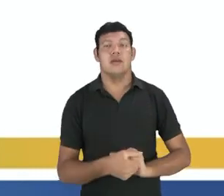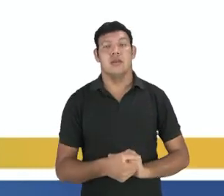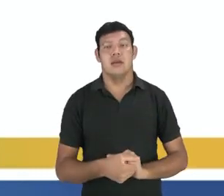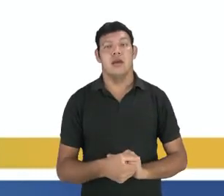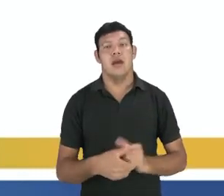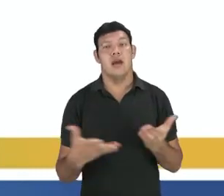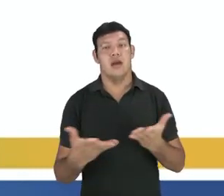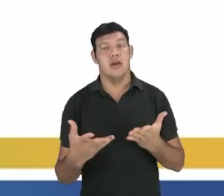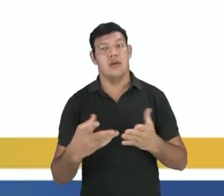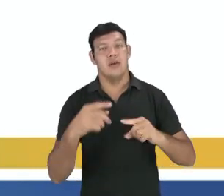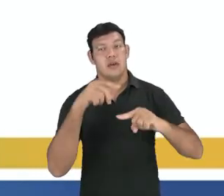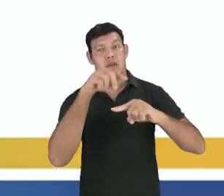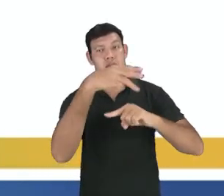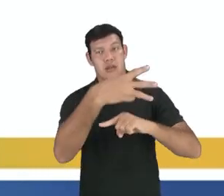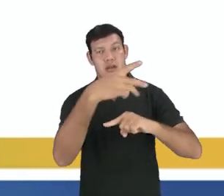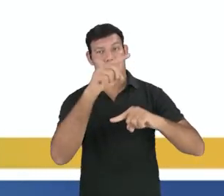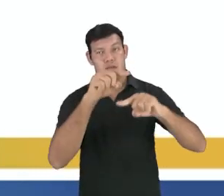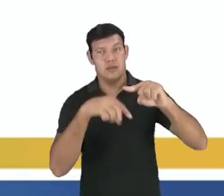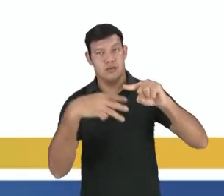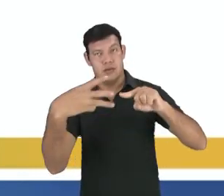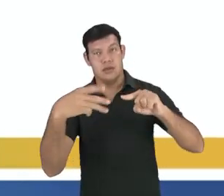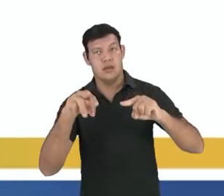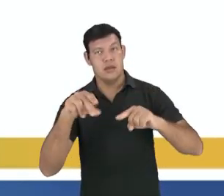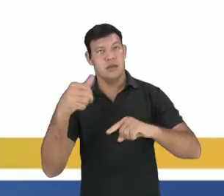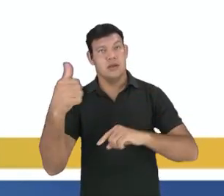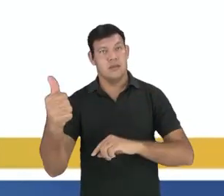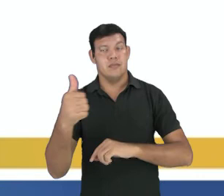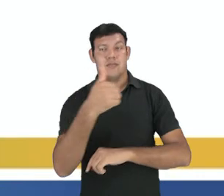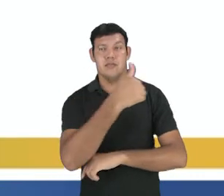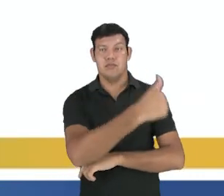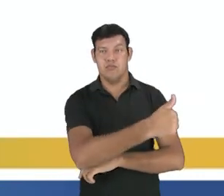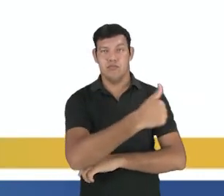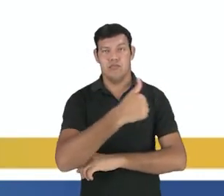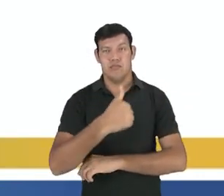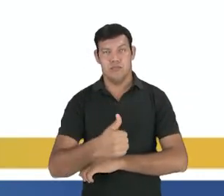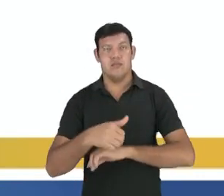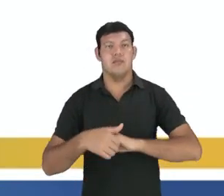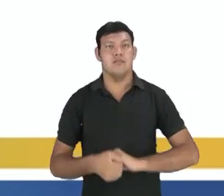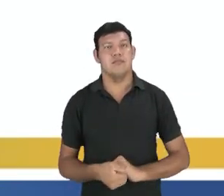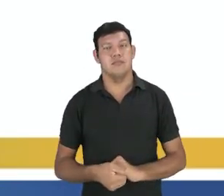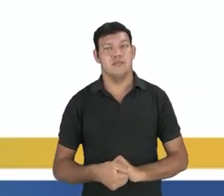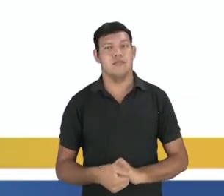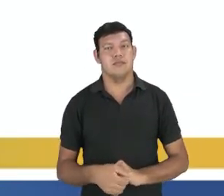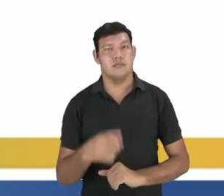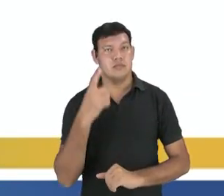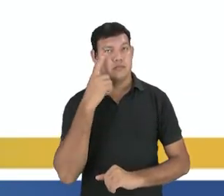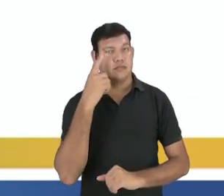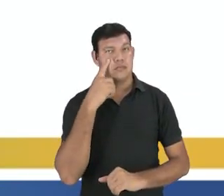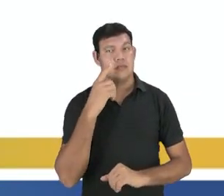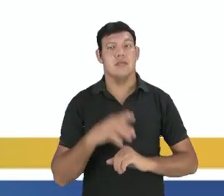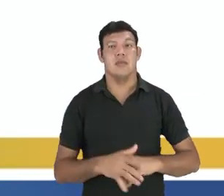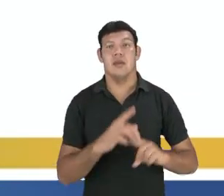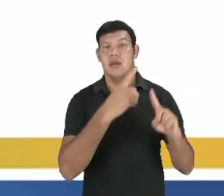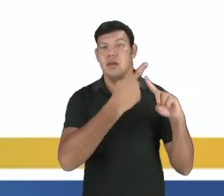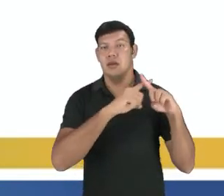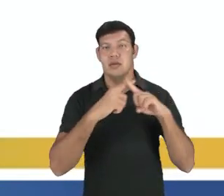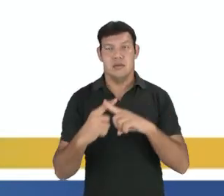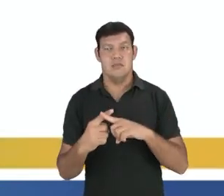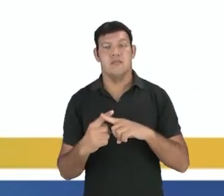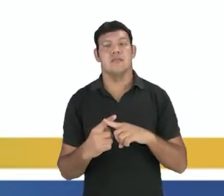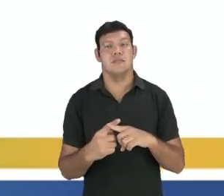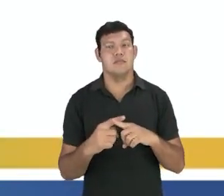3. Repetir 1, então 3 dividido para 3 dá 1. E agora o que eu vou fazer?